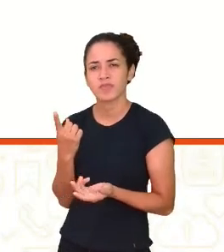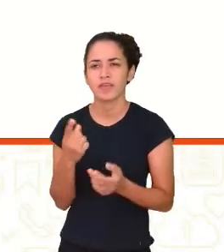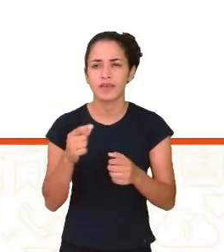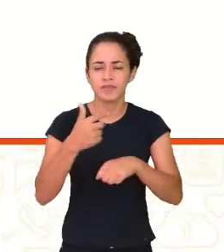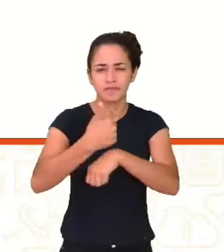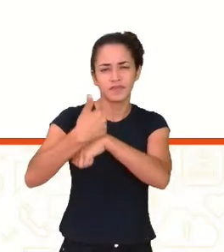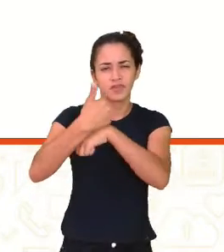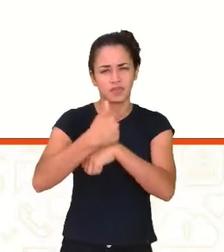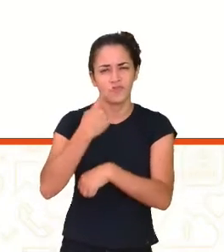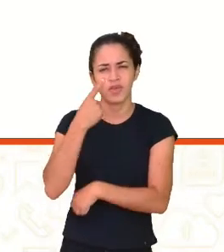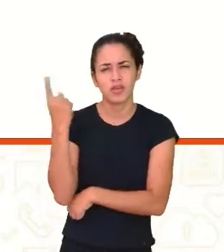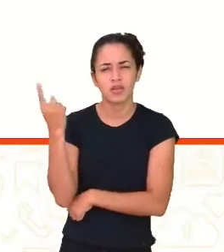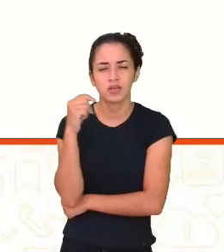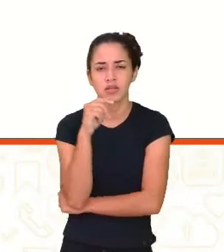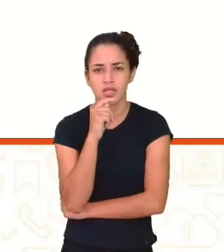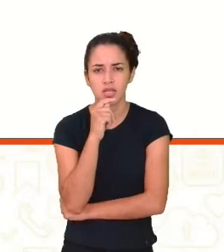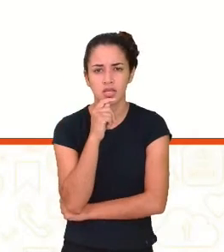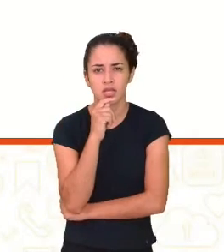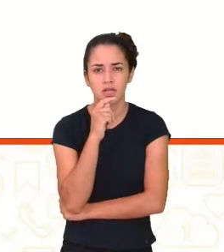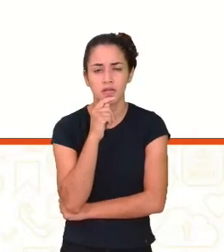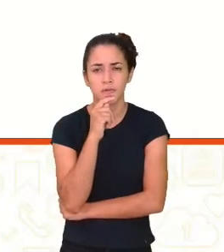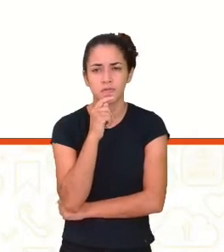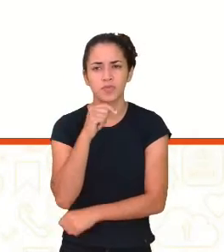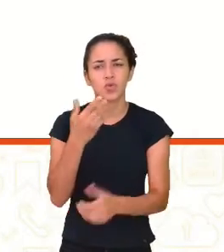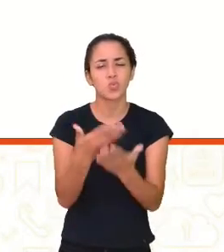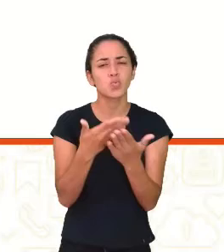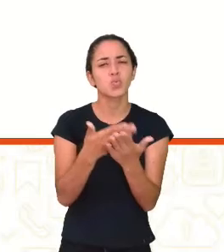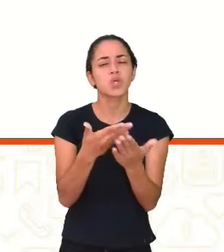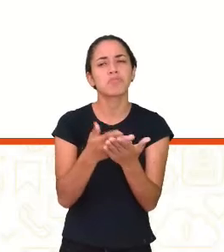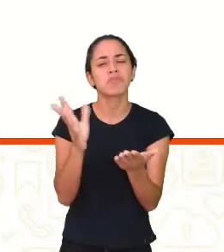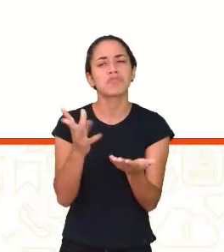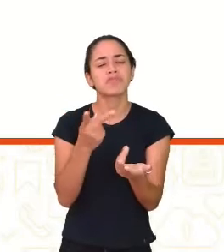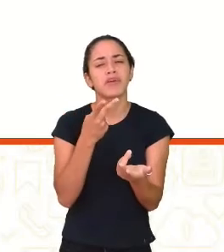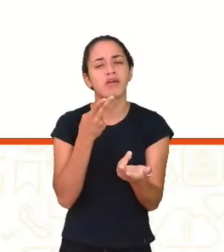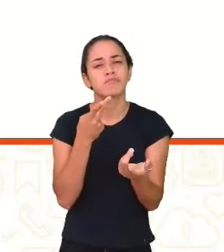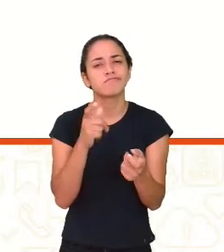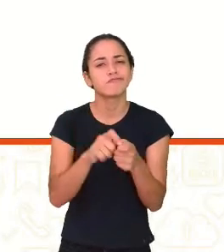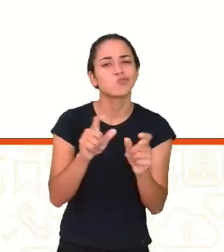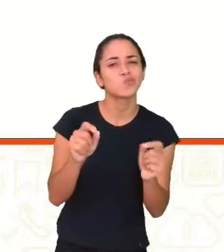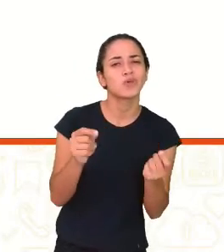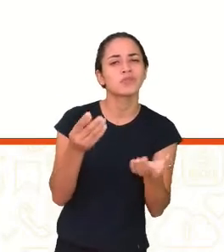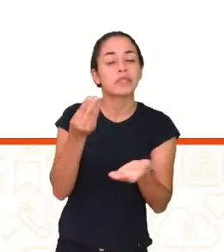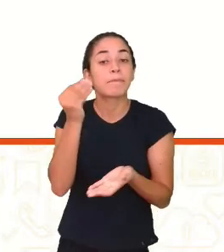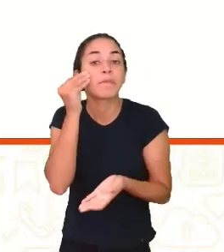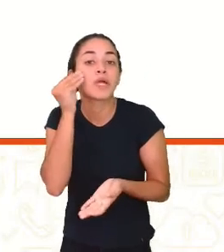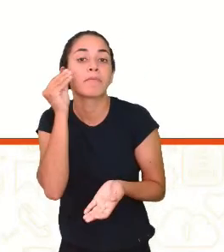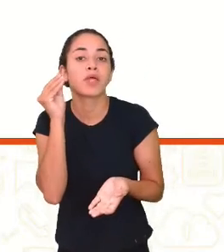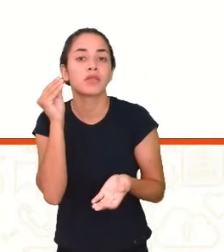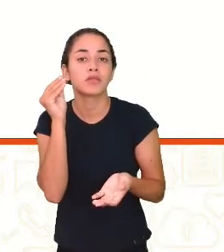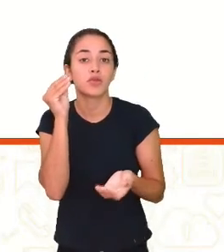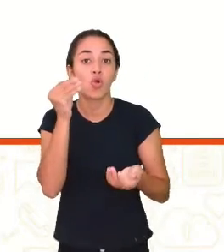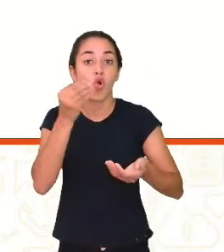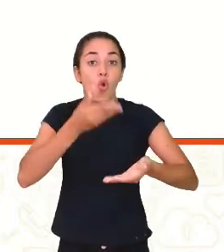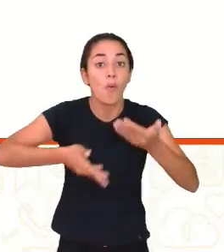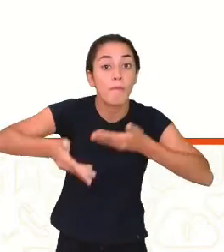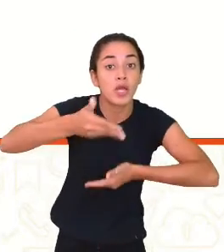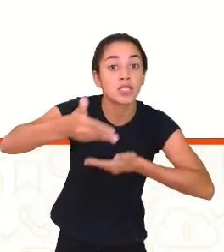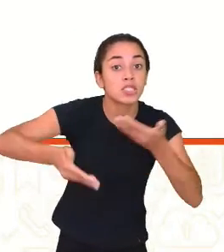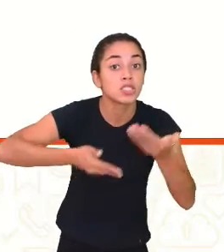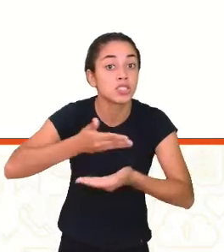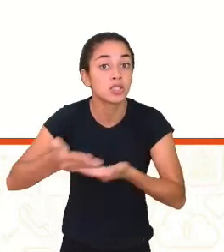que esses estudantes, eles estão vivenciando, experimentando,